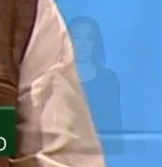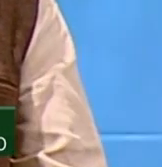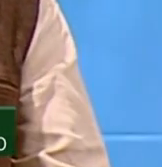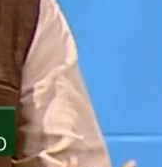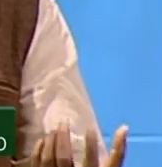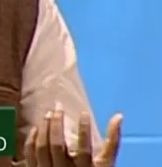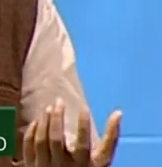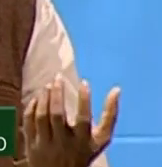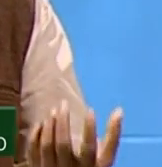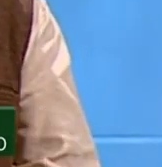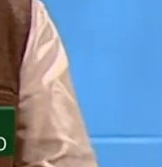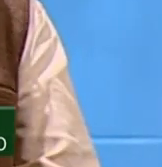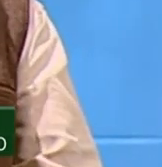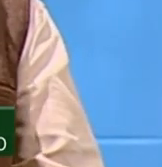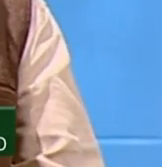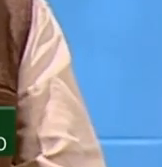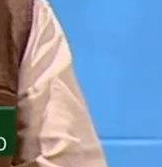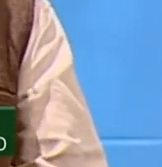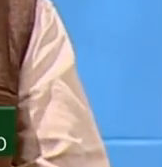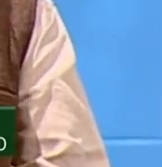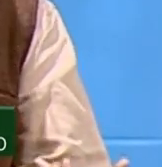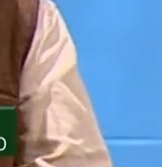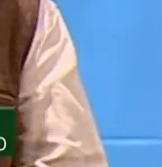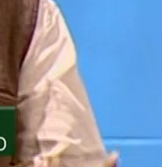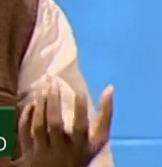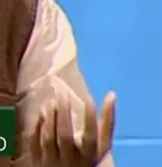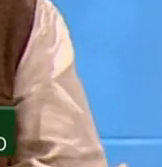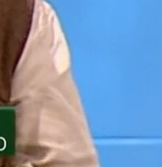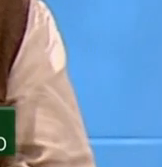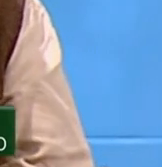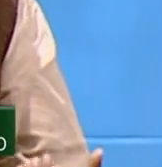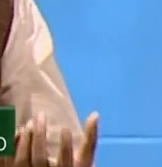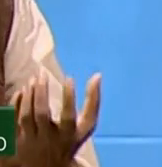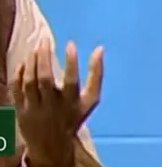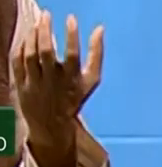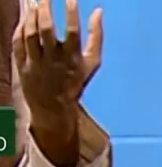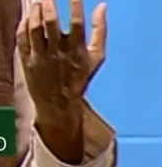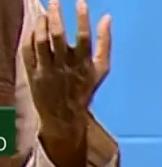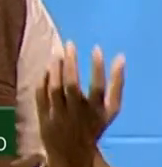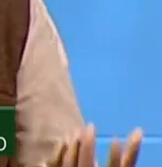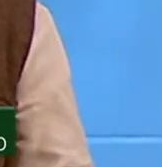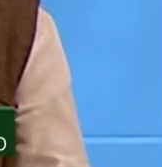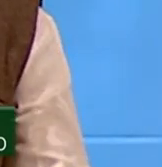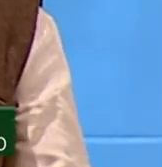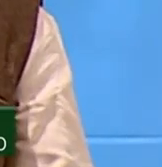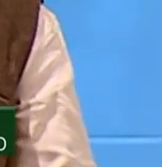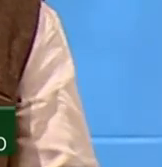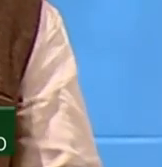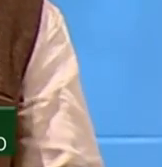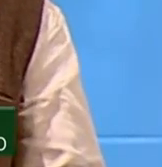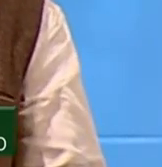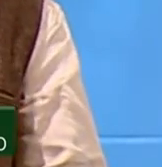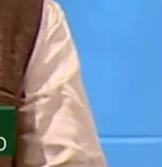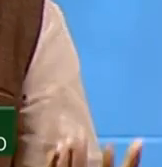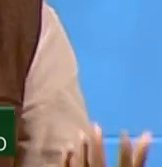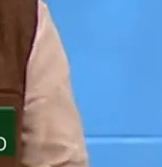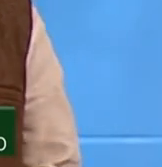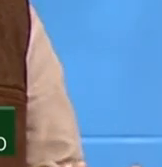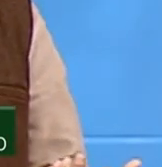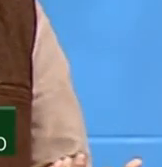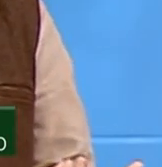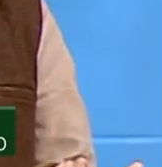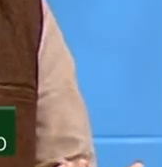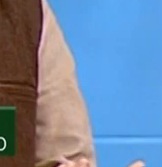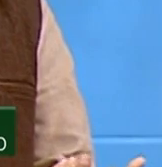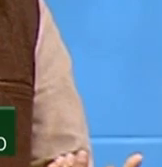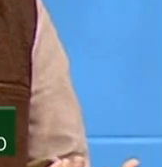nós temos que garantir que as crianças e adolescentes também sejam empoderadas. Precisamos